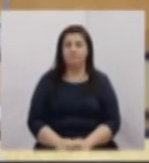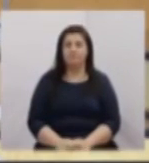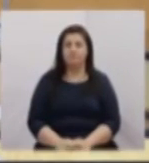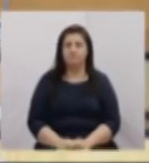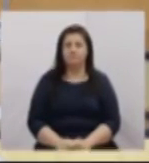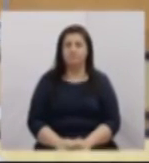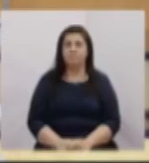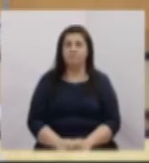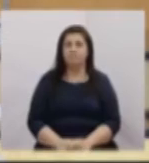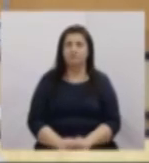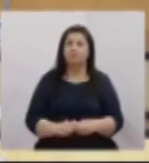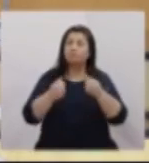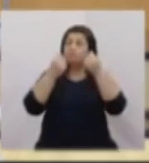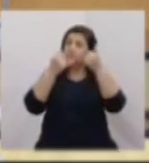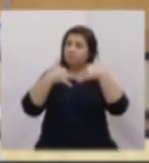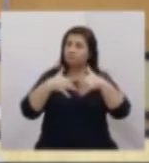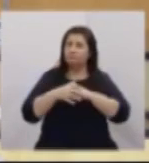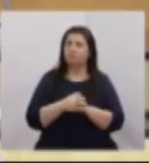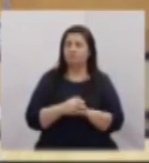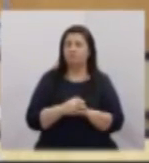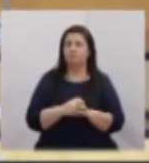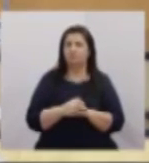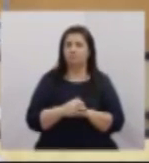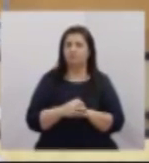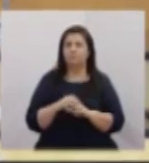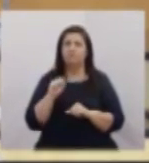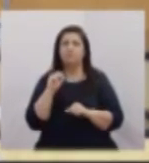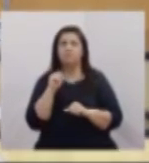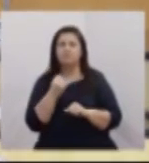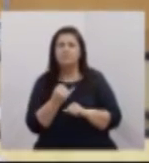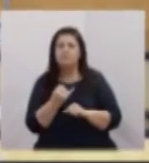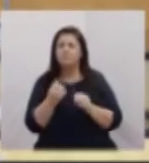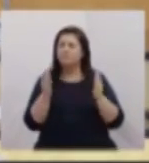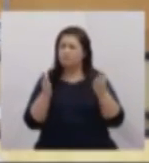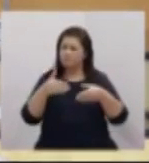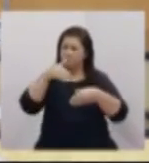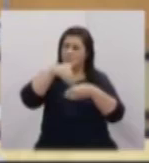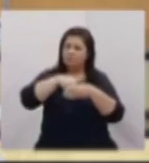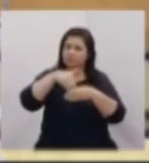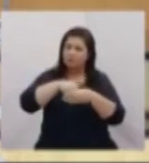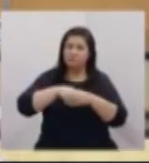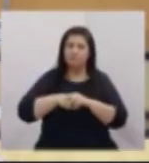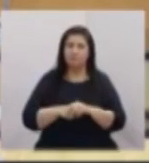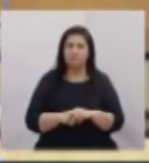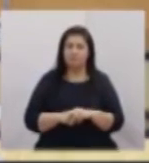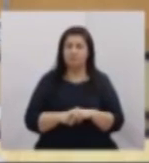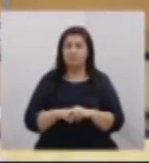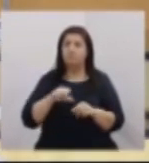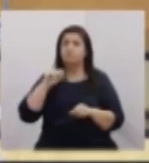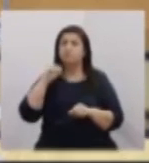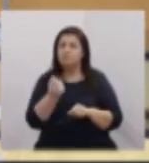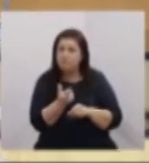Flávio e dizer o seguinte: poxa, se foi votado nessa casa, se essas